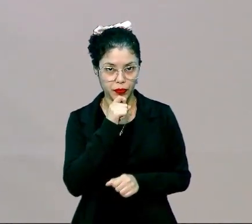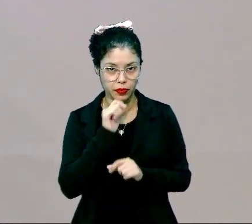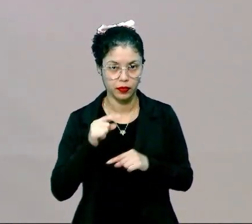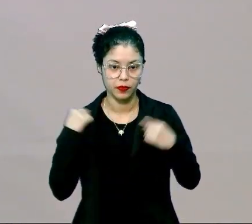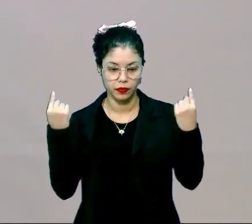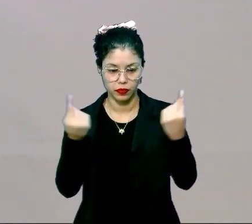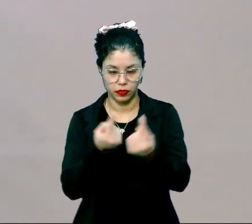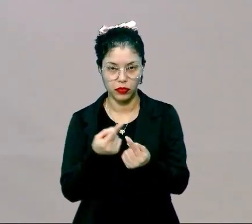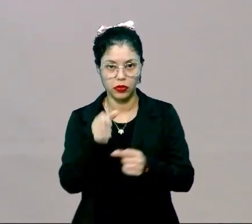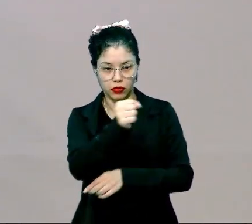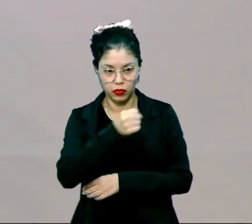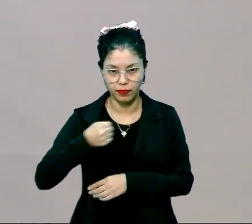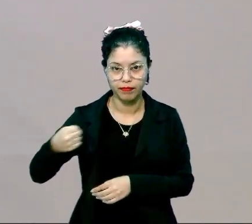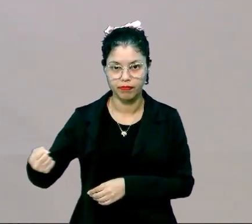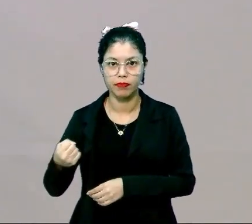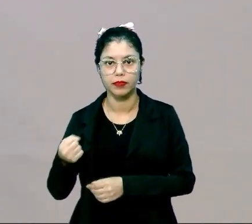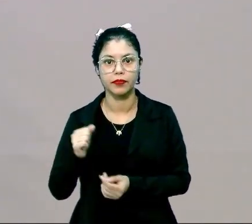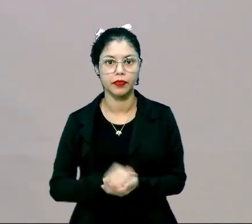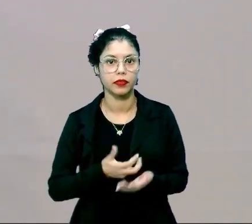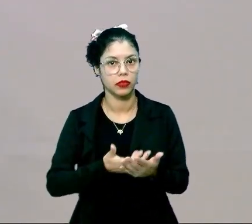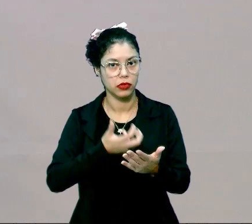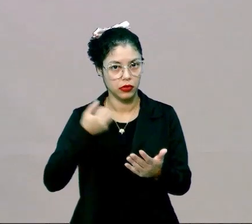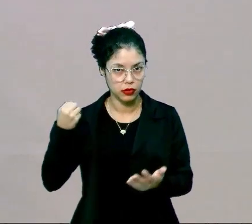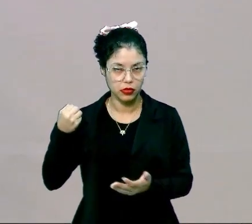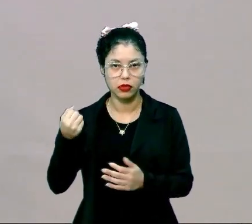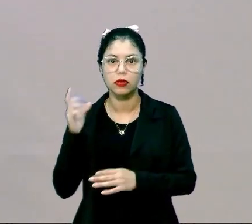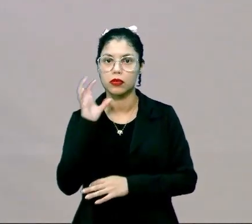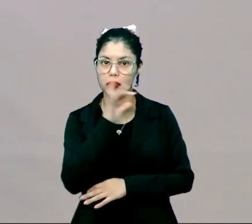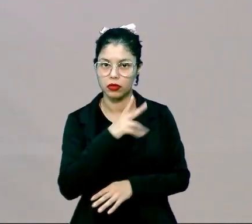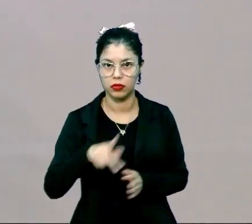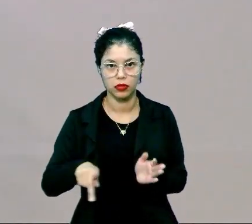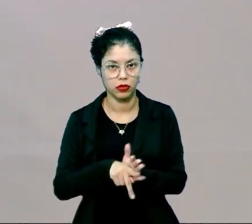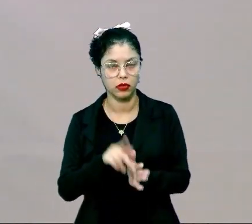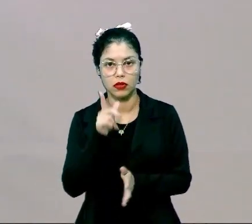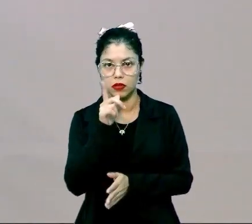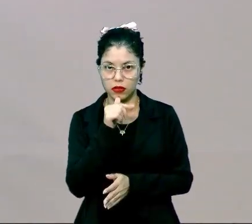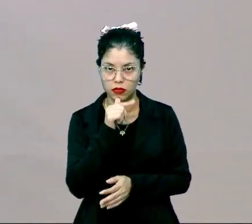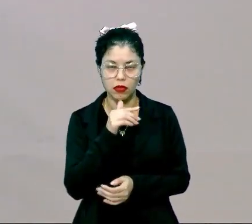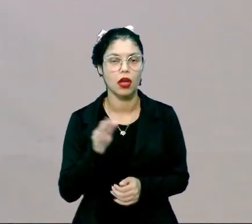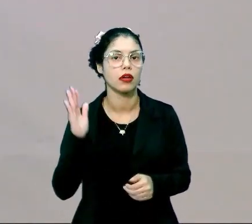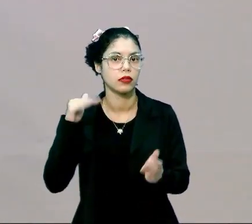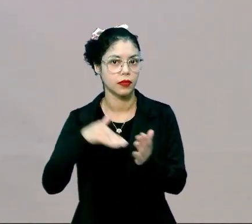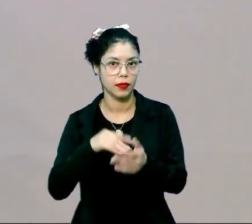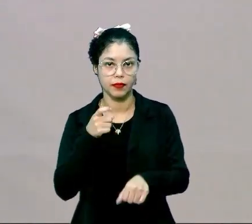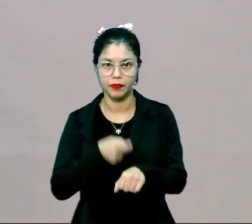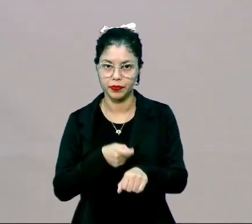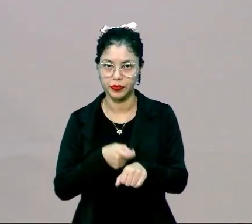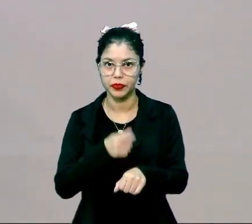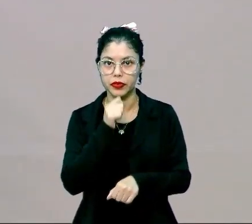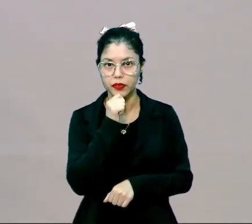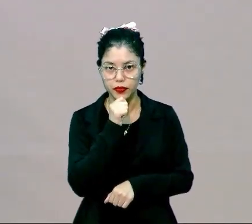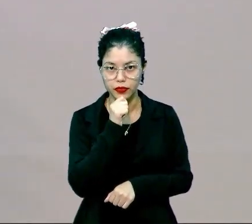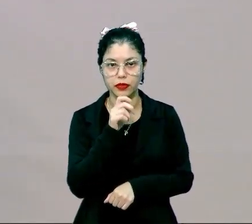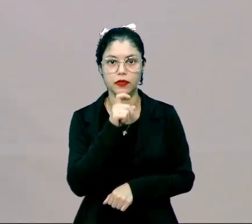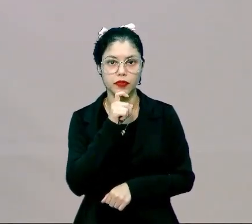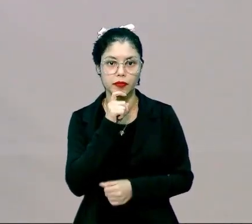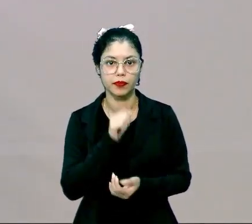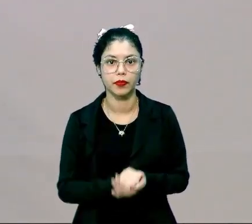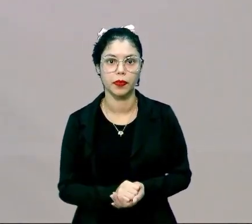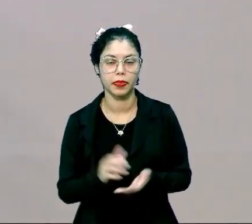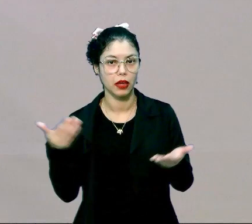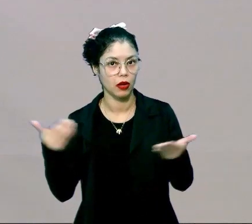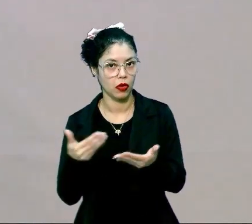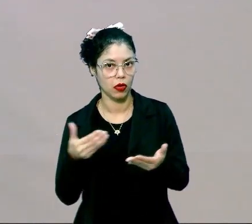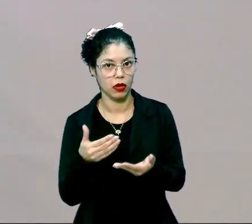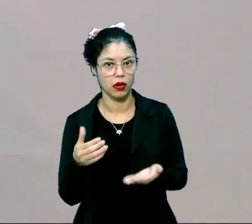frio, está mais gelado, então vai tirar calor daquela água até ela solidificar. Agora, se eu pego esse gelo que foi